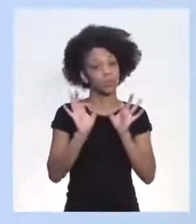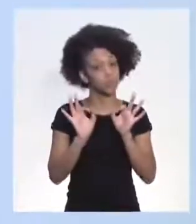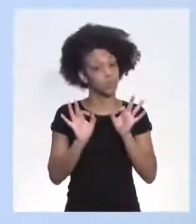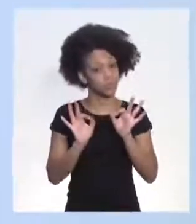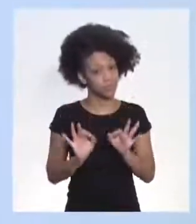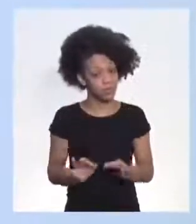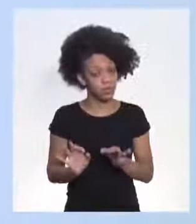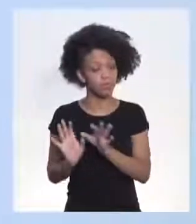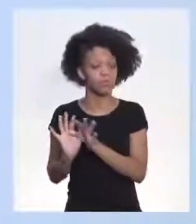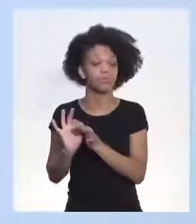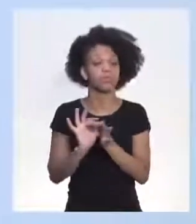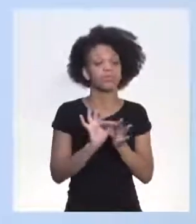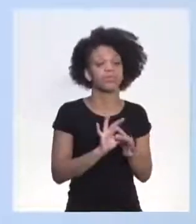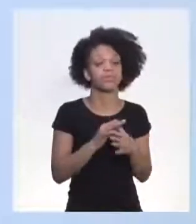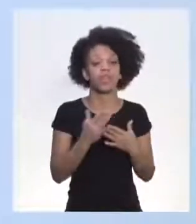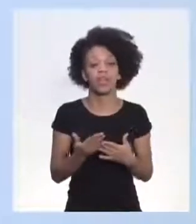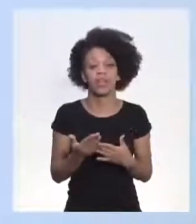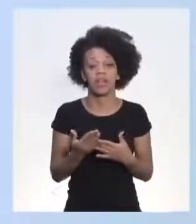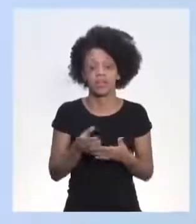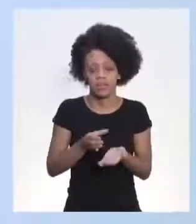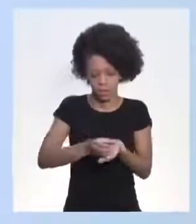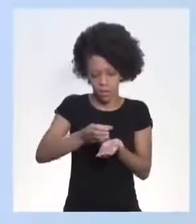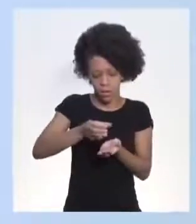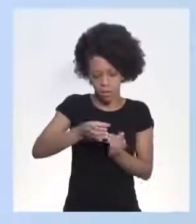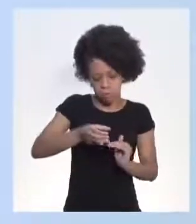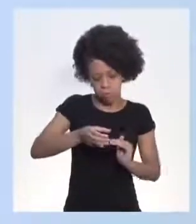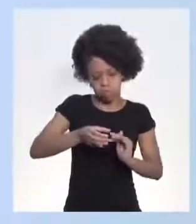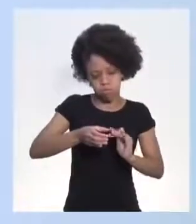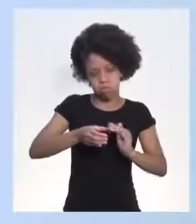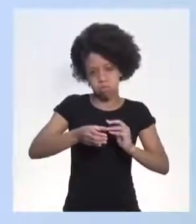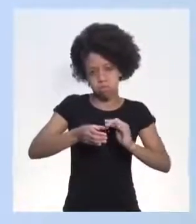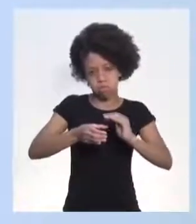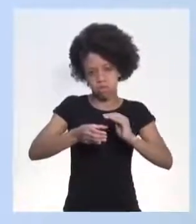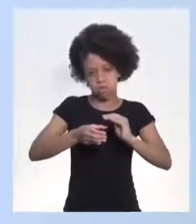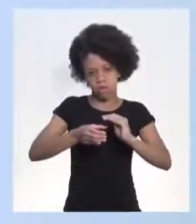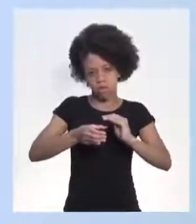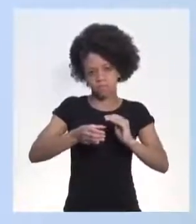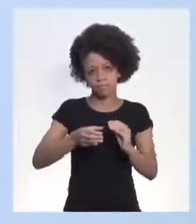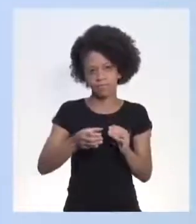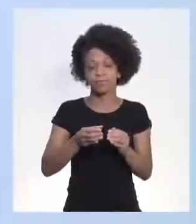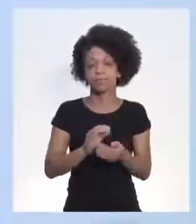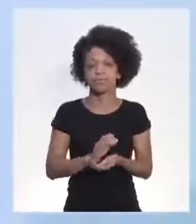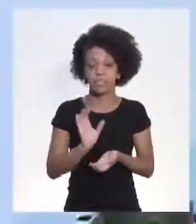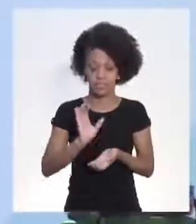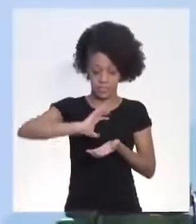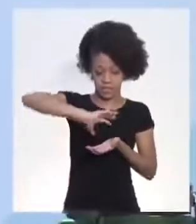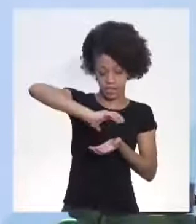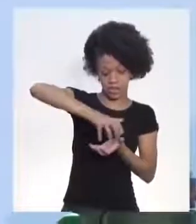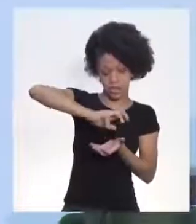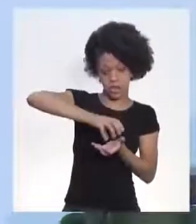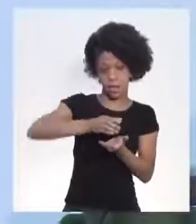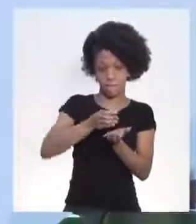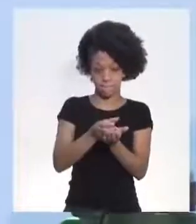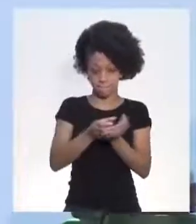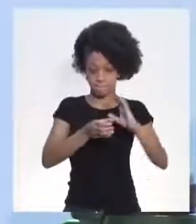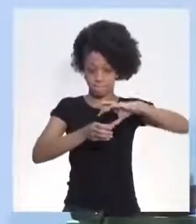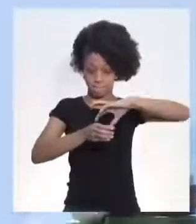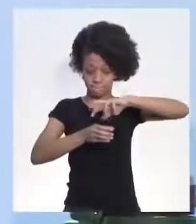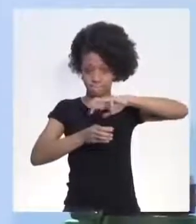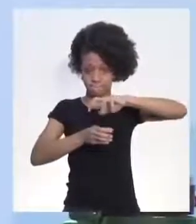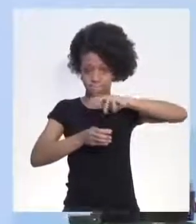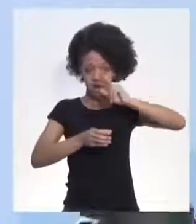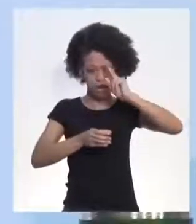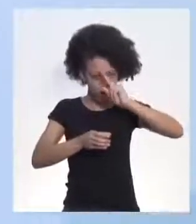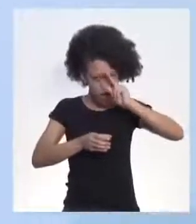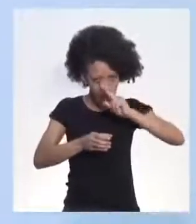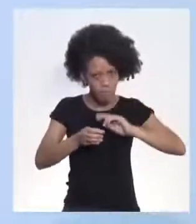no contexto, é você encher até a tampa, tampar, né? E aí eu tenho um canudo, ó. Lembrando que esse canudo aqui,